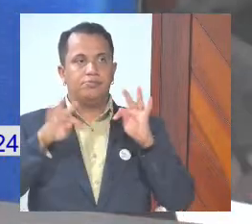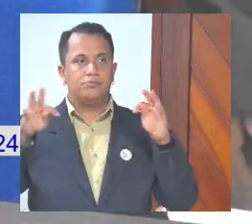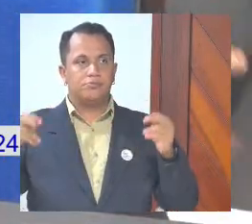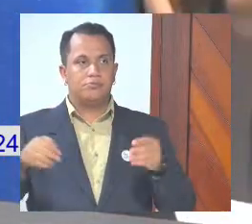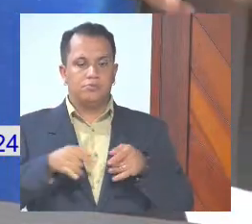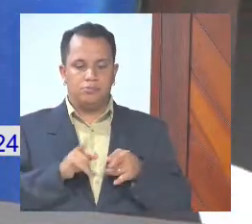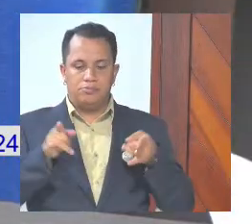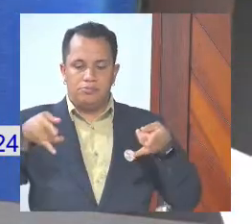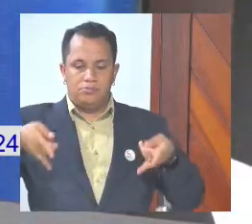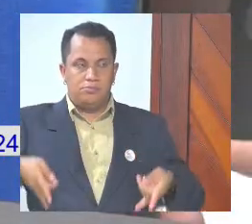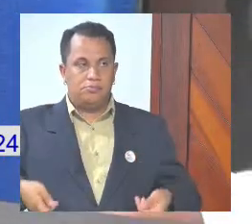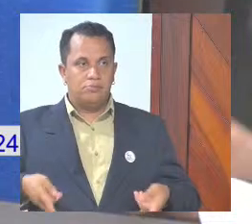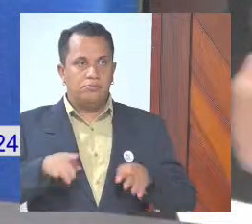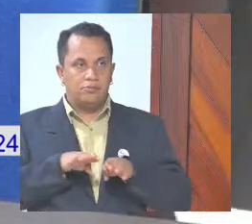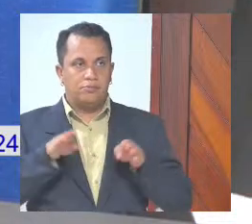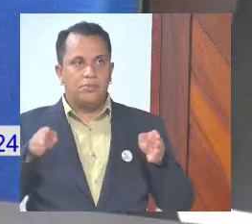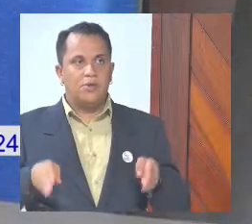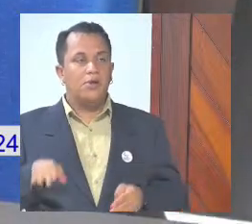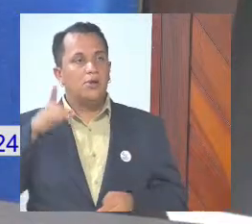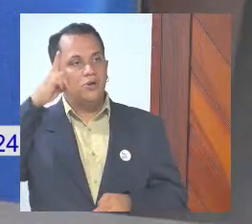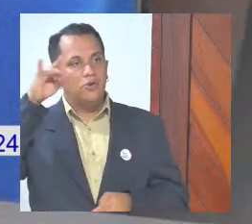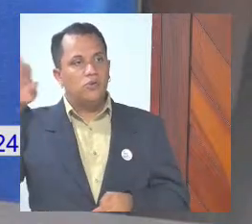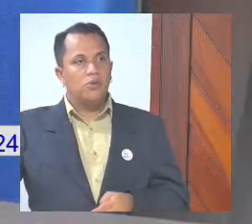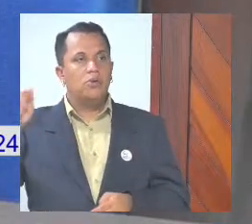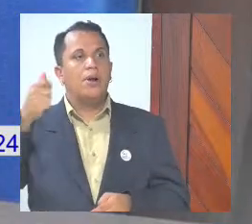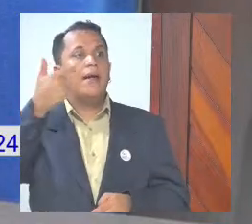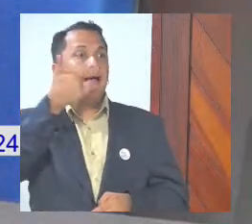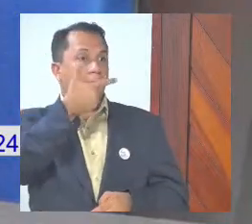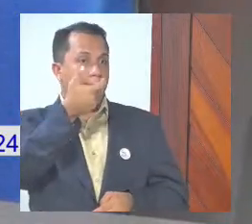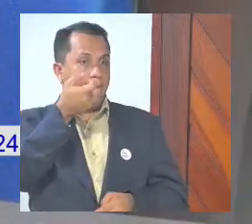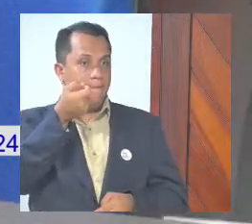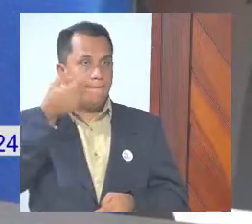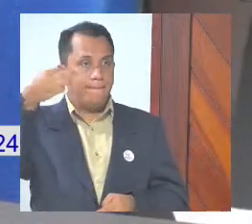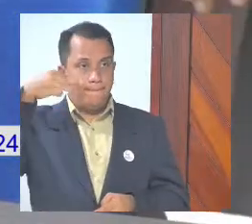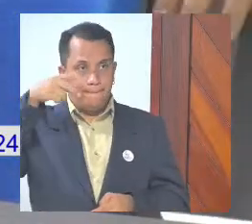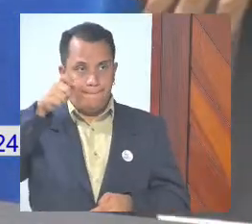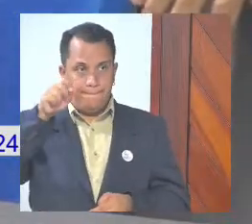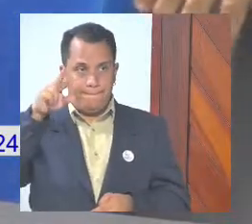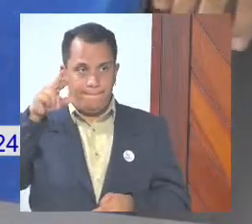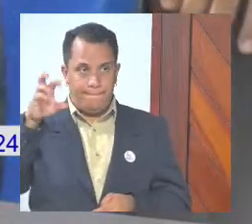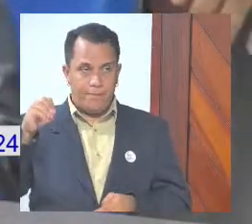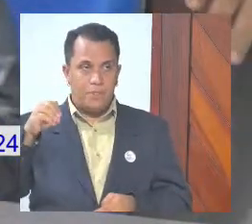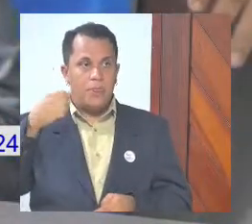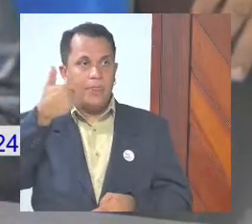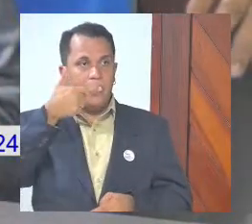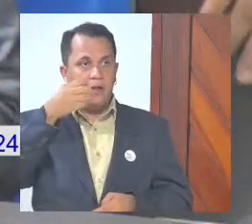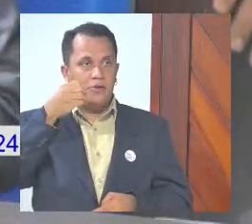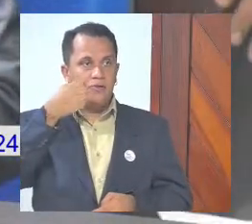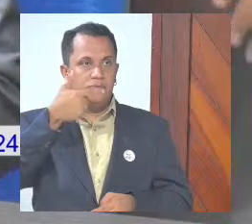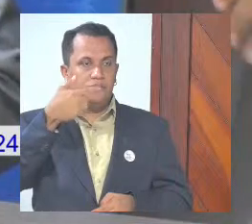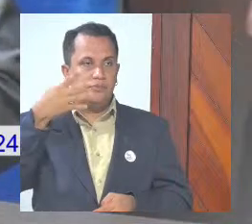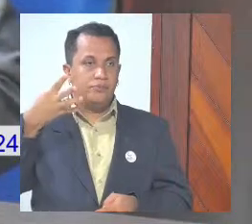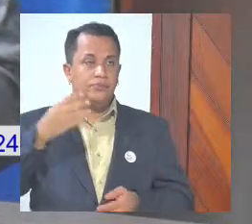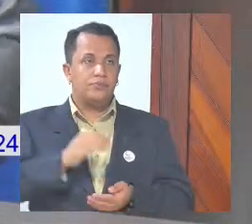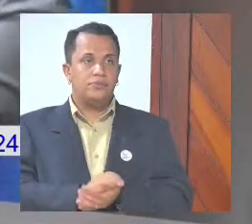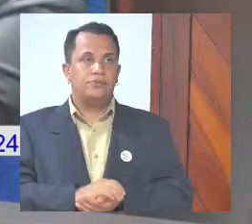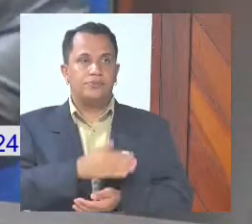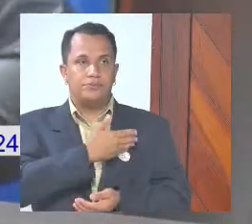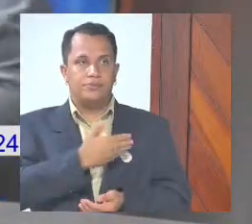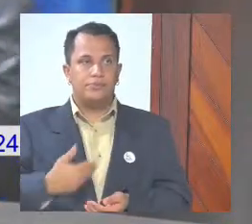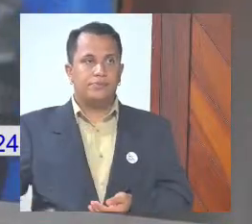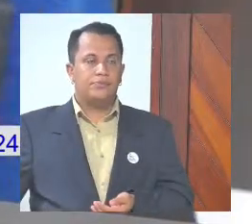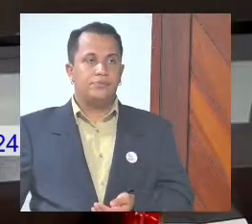da mesa diretora em 20 do mês de março de 2024.